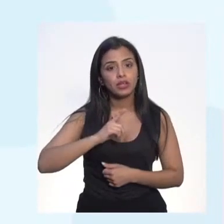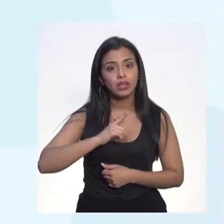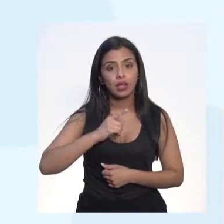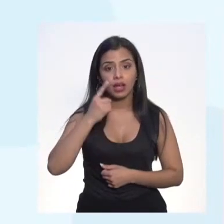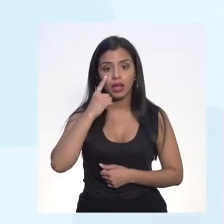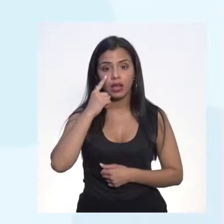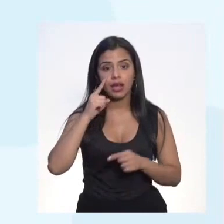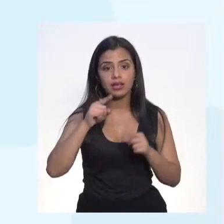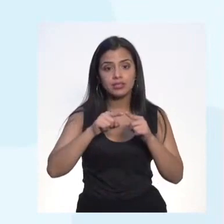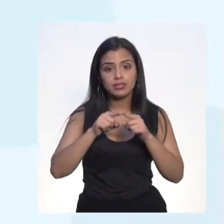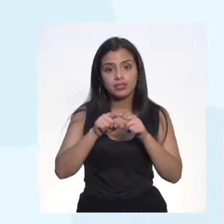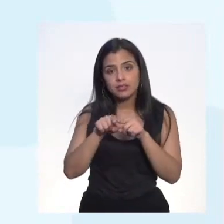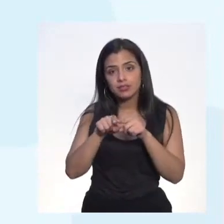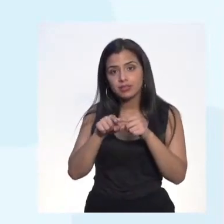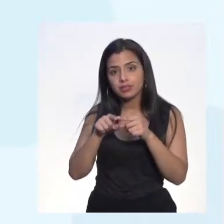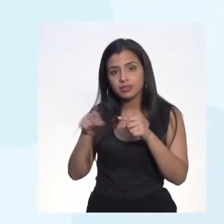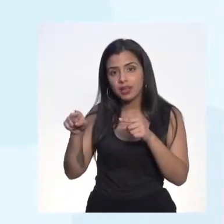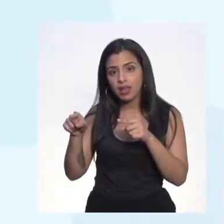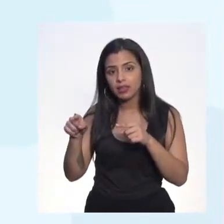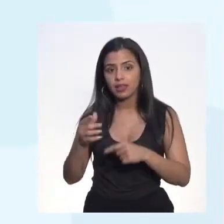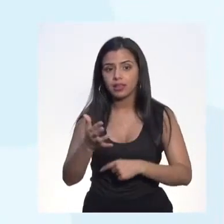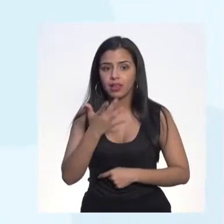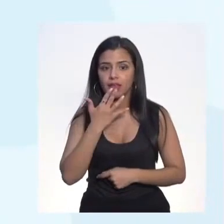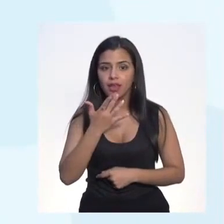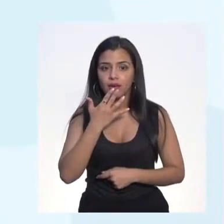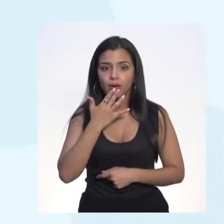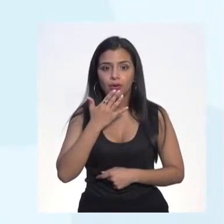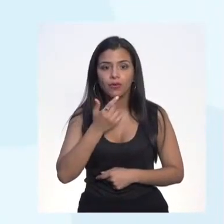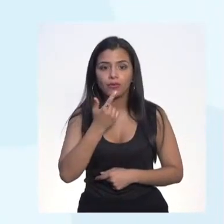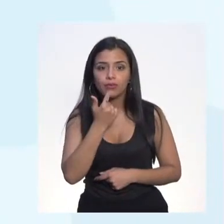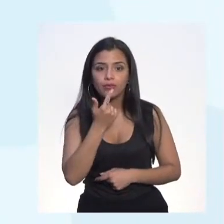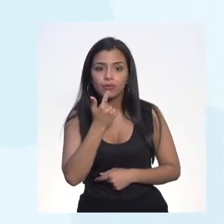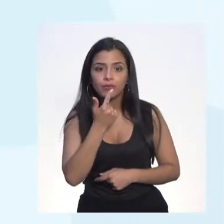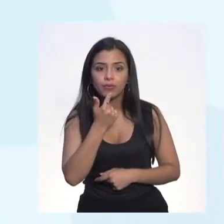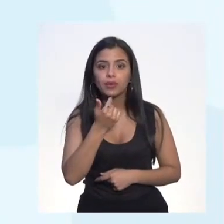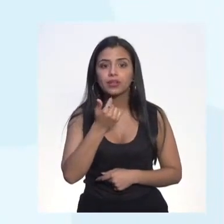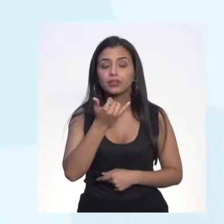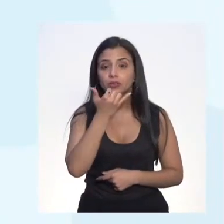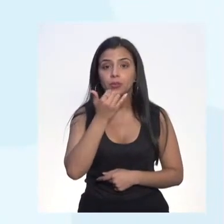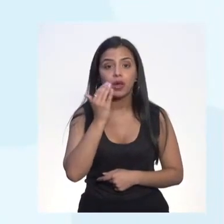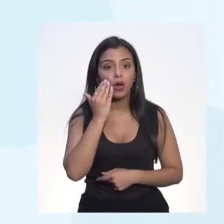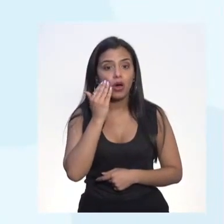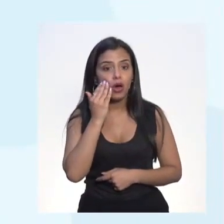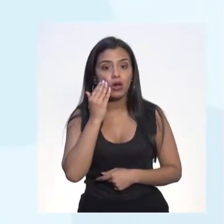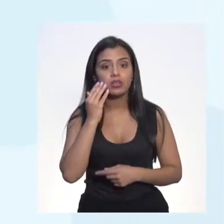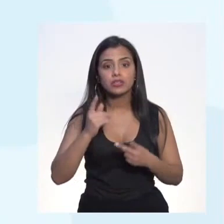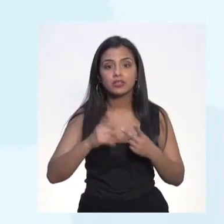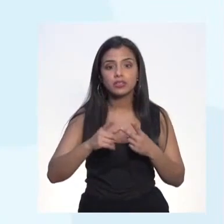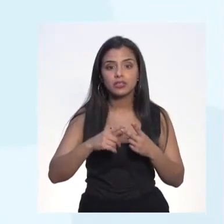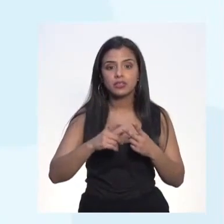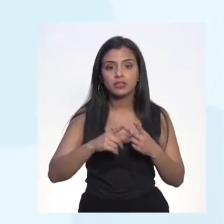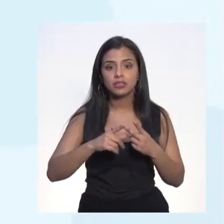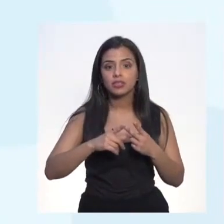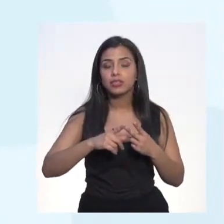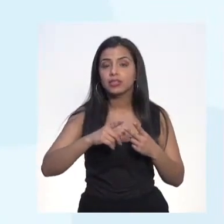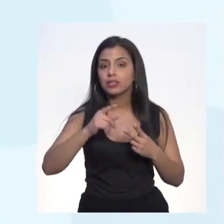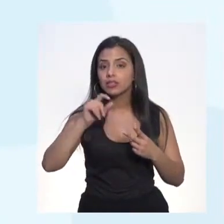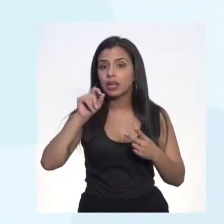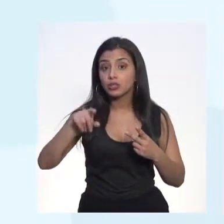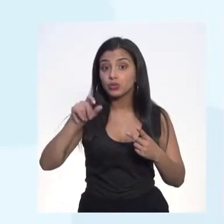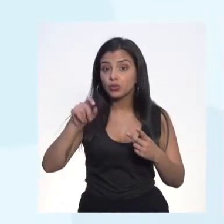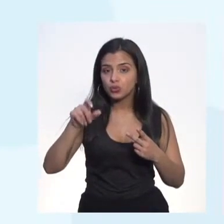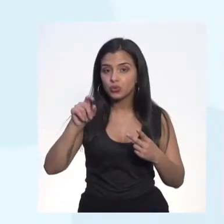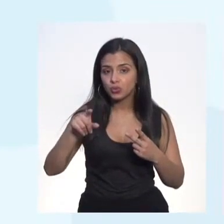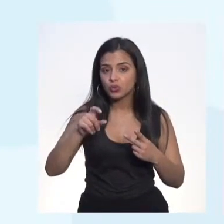né? Tem aí as correntes marítimas quentes que estão em rosa, né? E as correntes marítimas que são